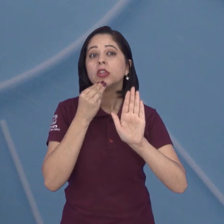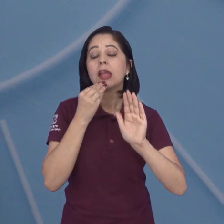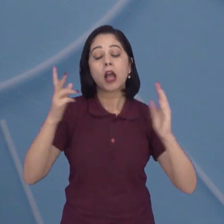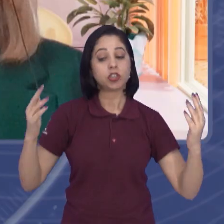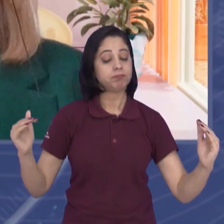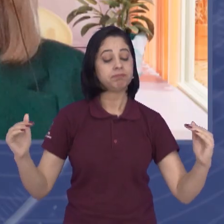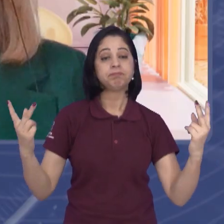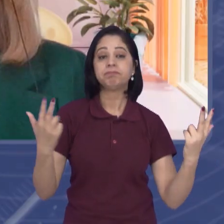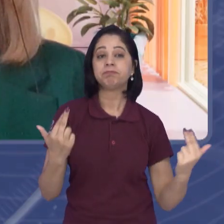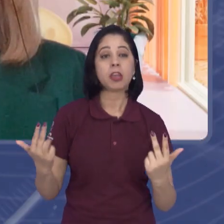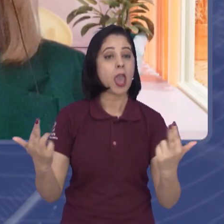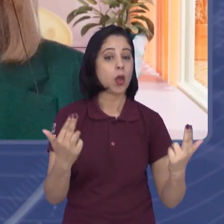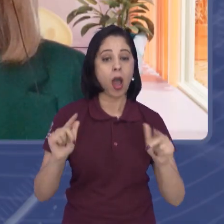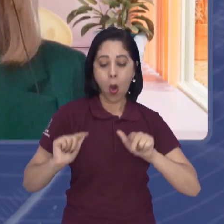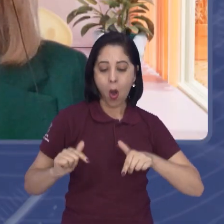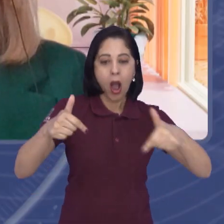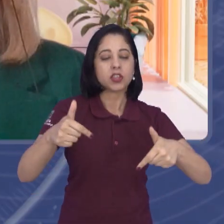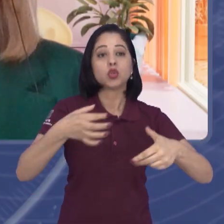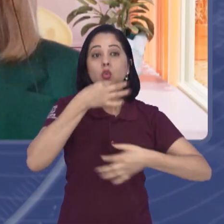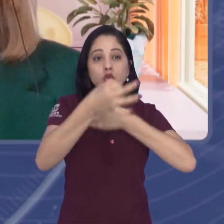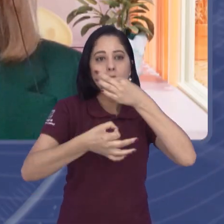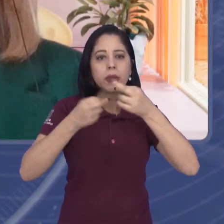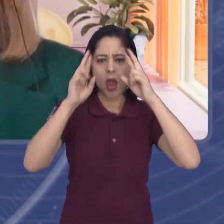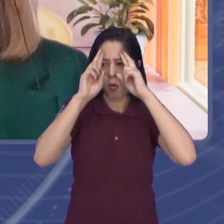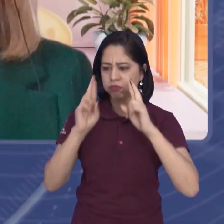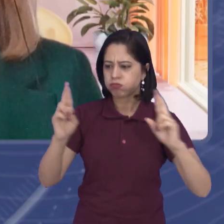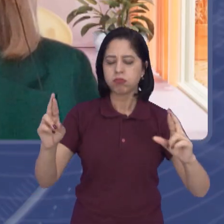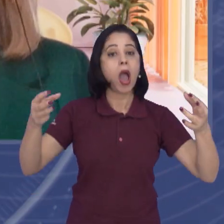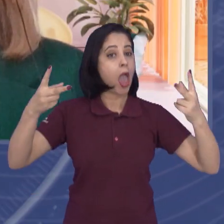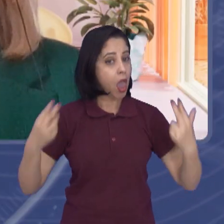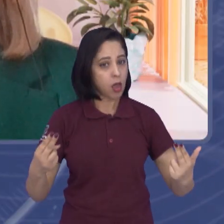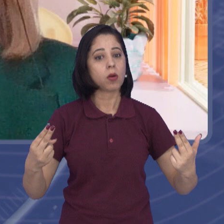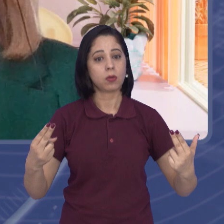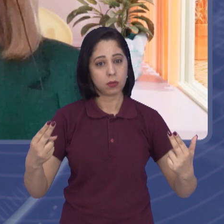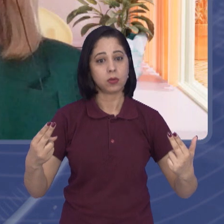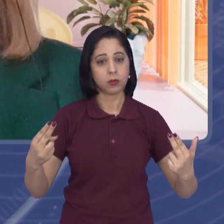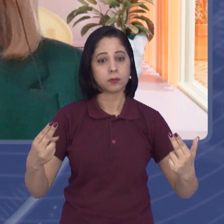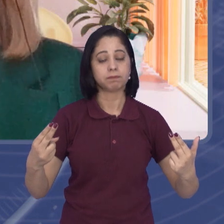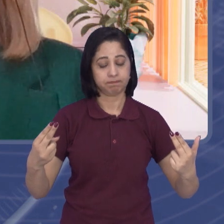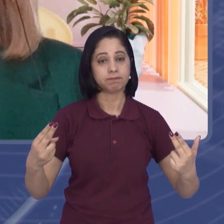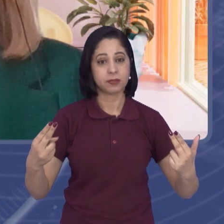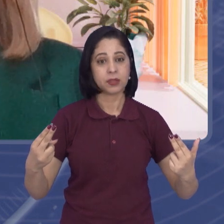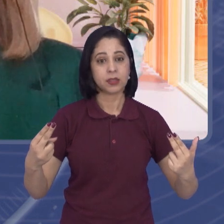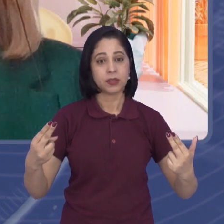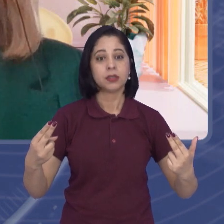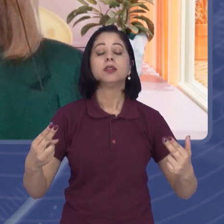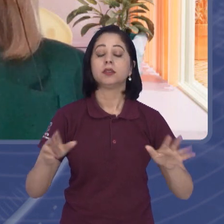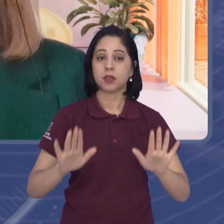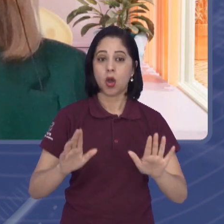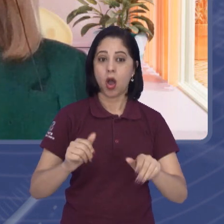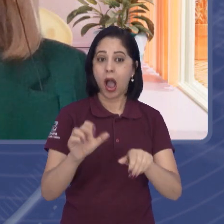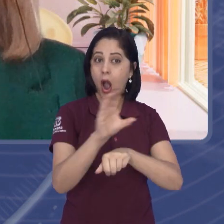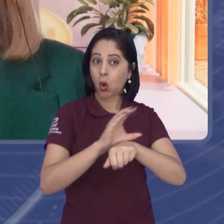para desenvolver suas ações e opiniões, sendo valorizadas igualmente, né? E isso, inclusive, é previsto